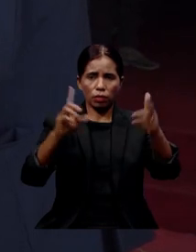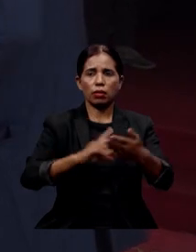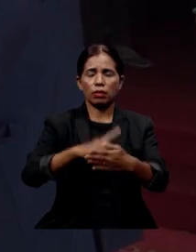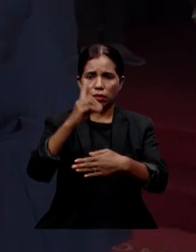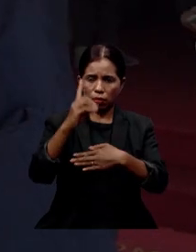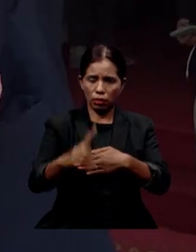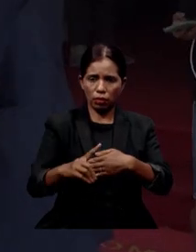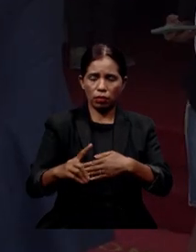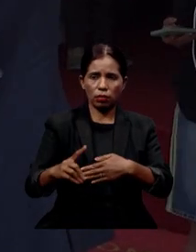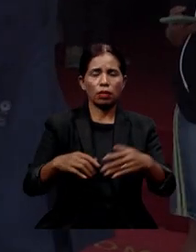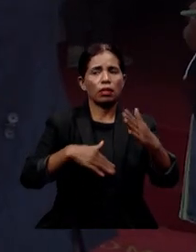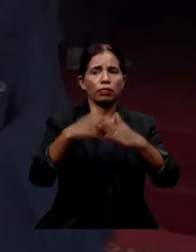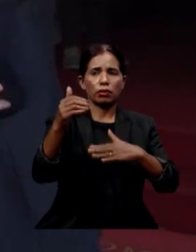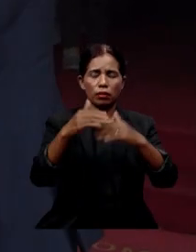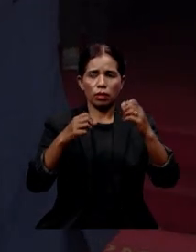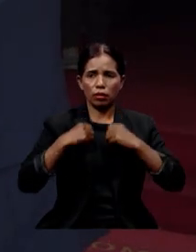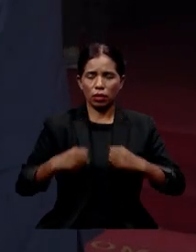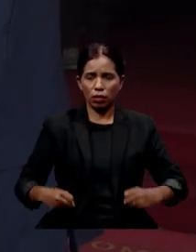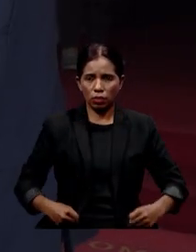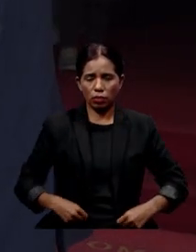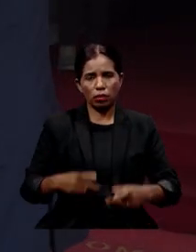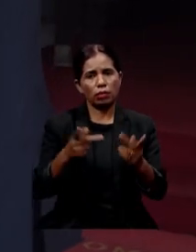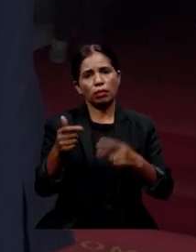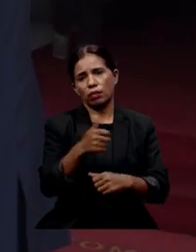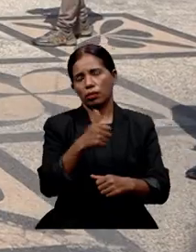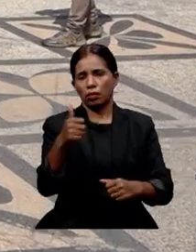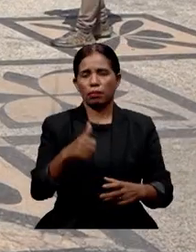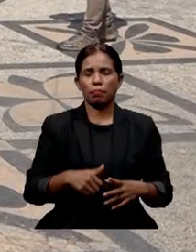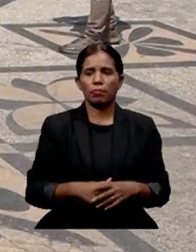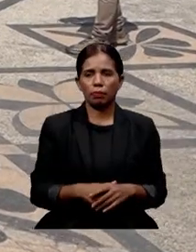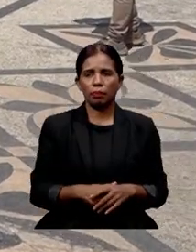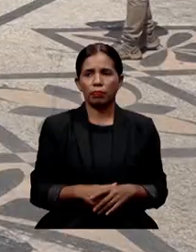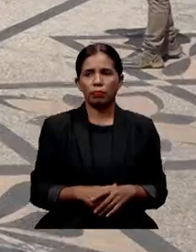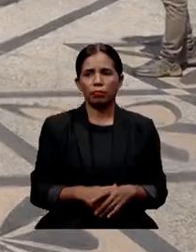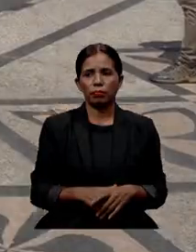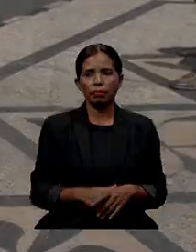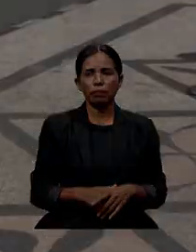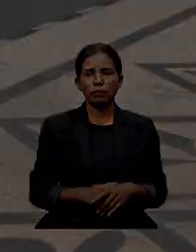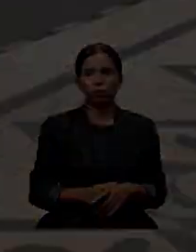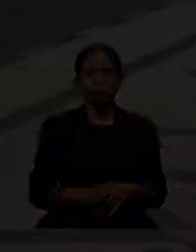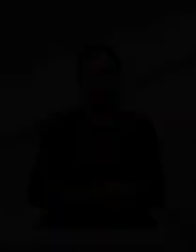desenvolve setor infraestrutura, saúde no área ser seluktan. Adair Itu Ximenes, Bem-vinda Ximenes, GMN.